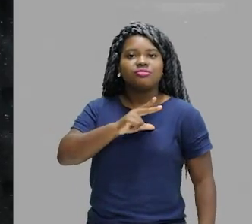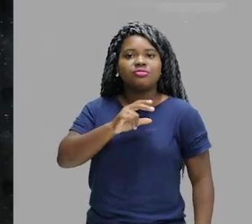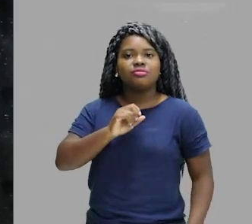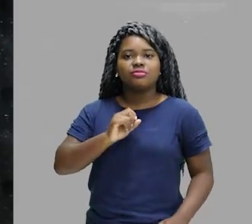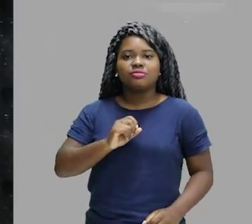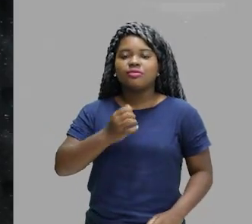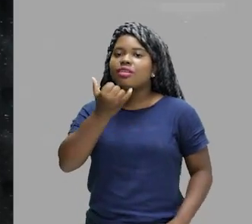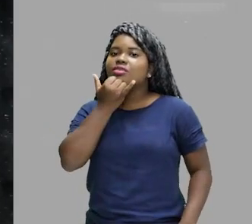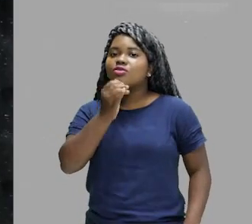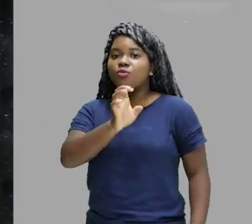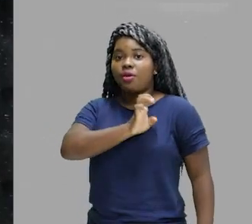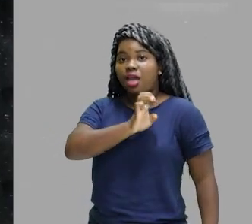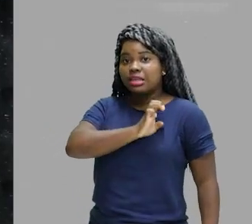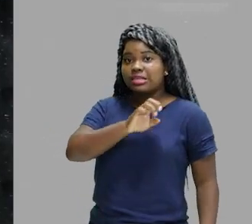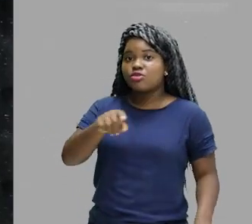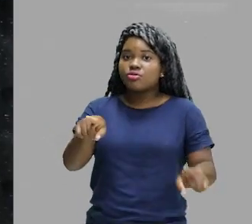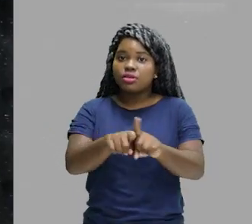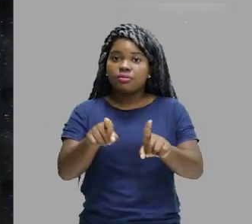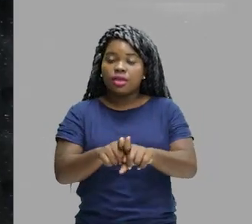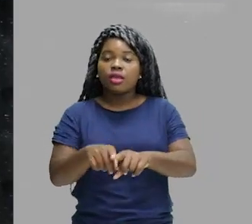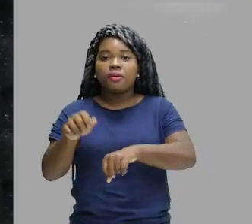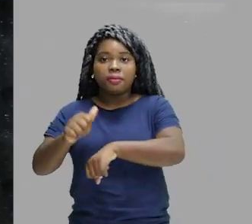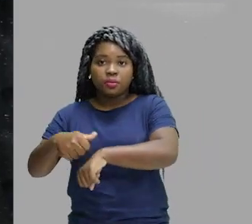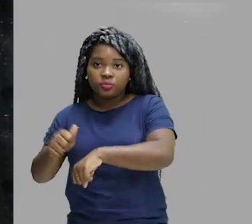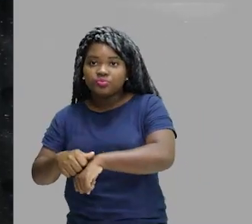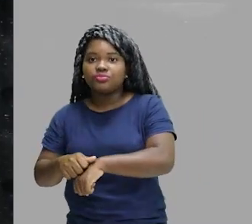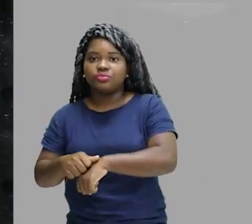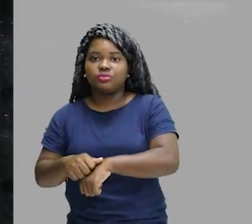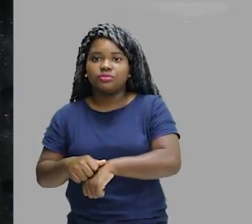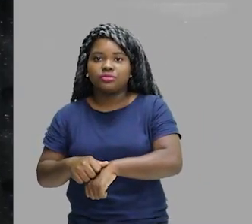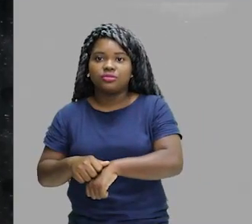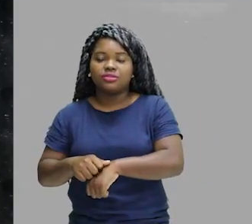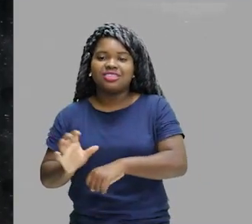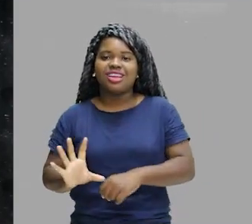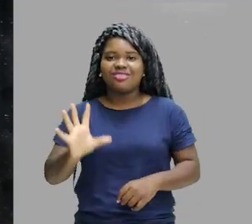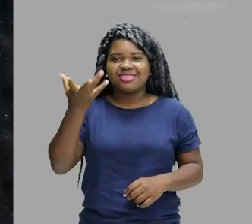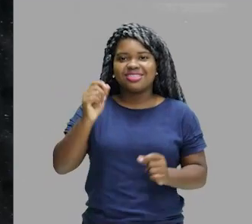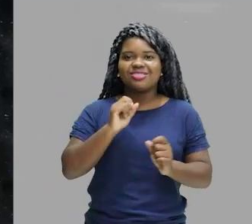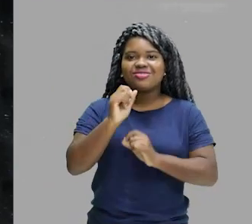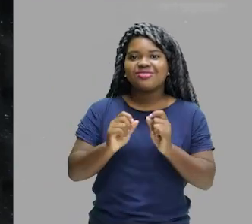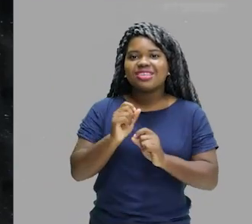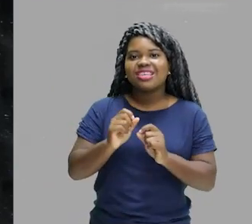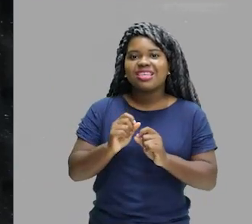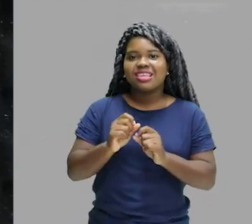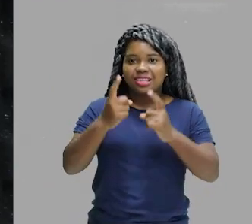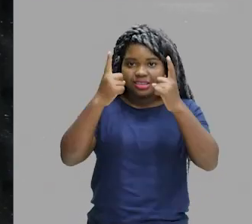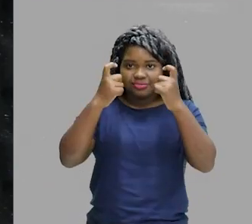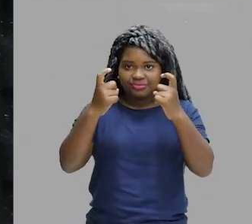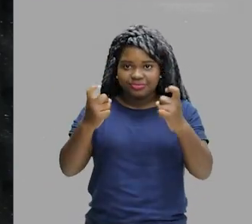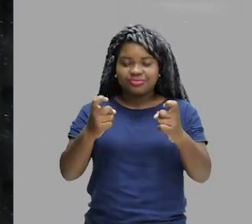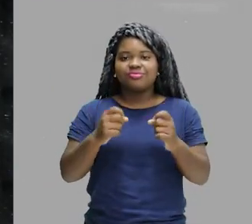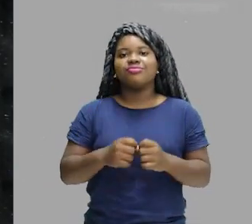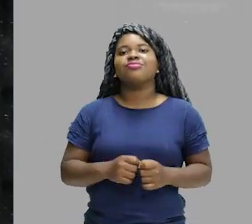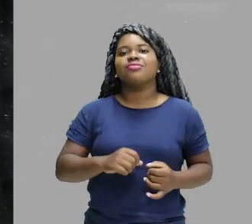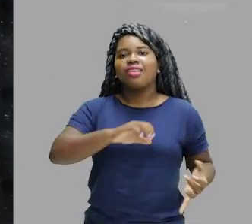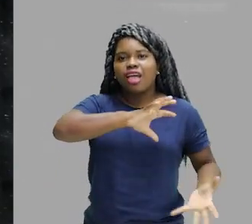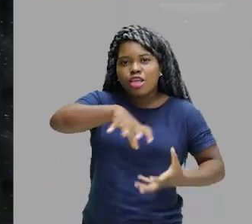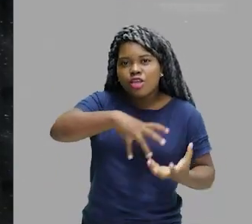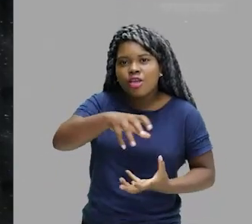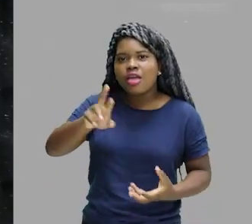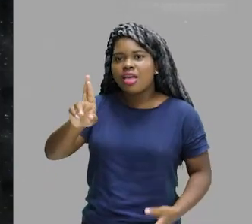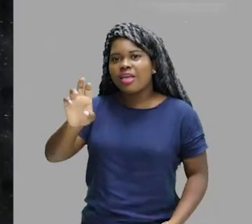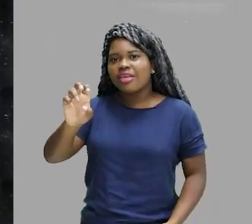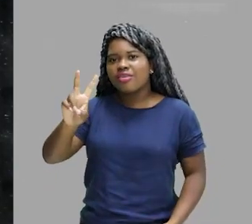Revolução Industrial, que vocês já estudaram história, ela causa consequências sociais bem distintas. Você lembra dos artesãos? Aquelas pessoas que faziam